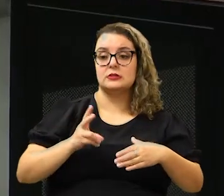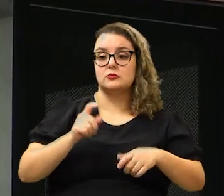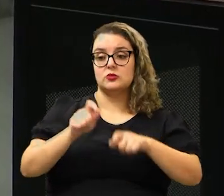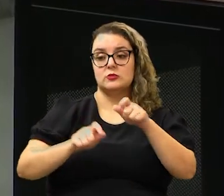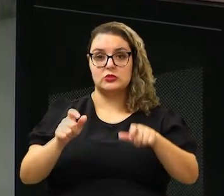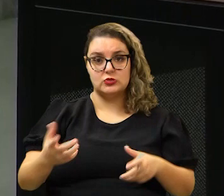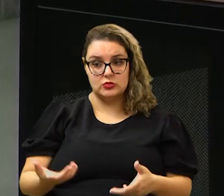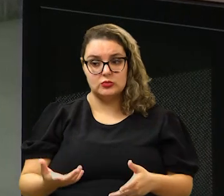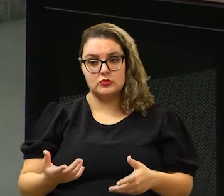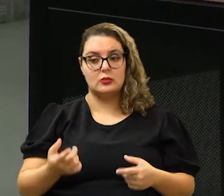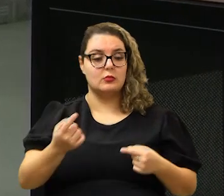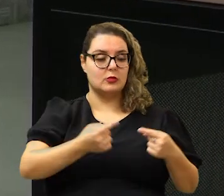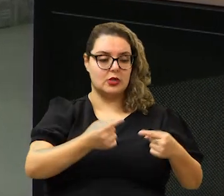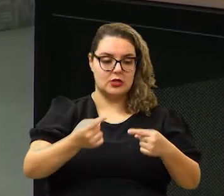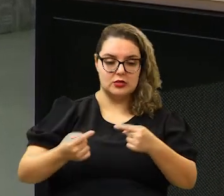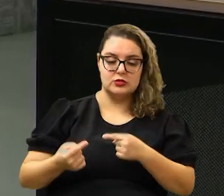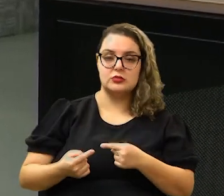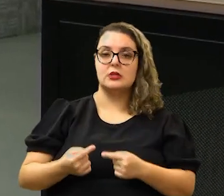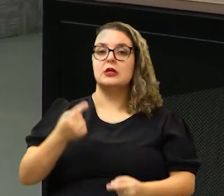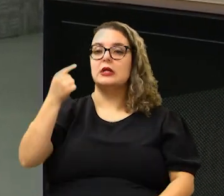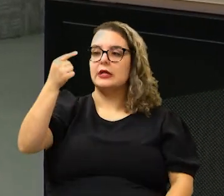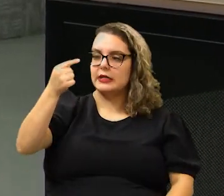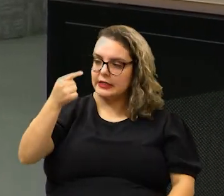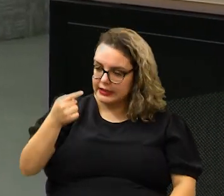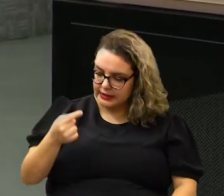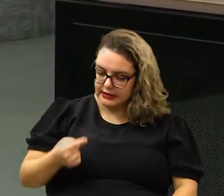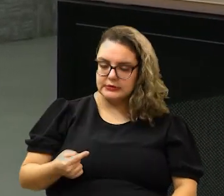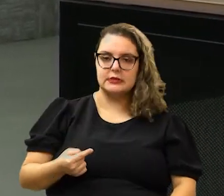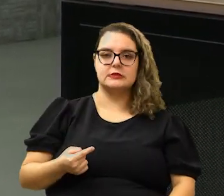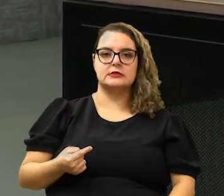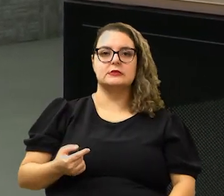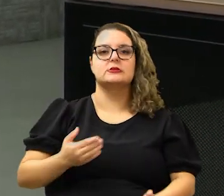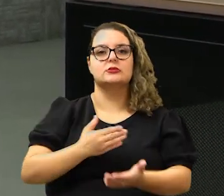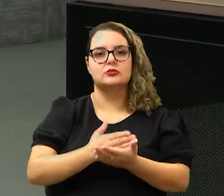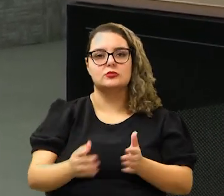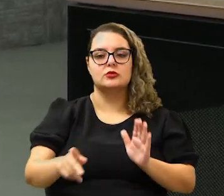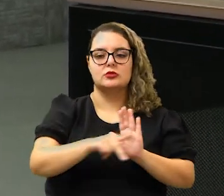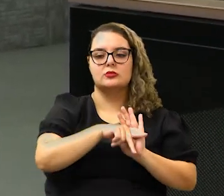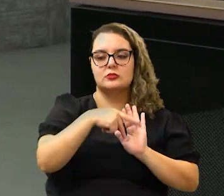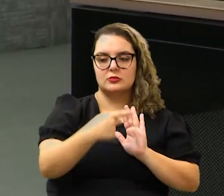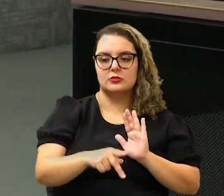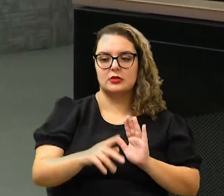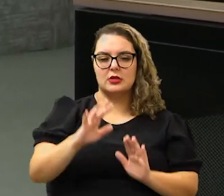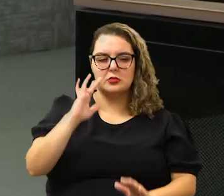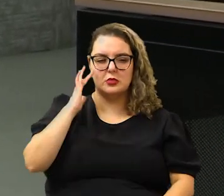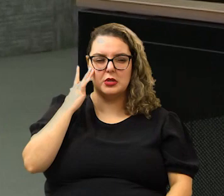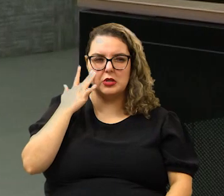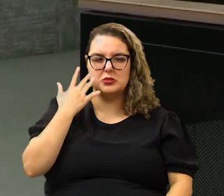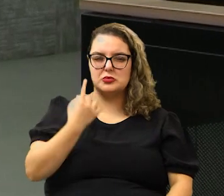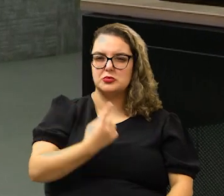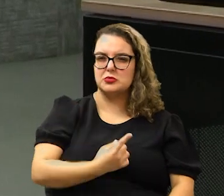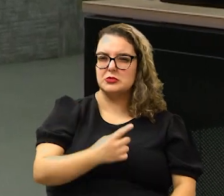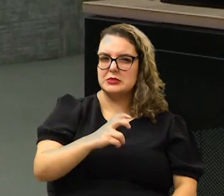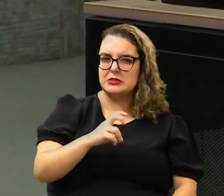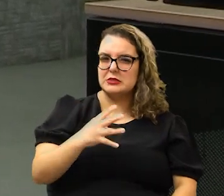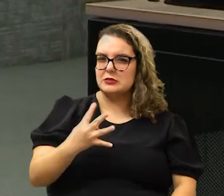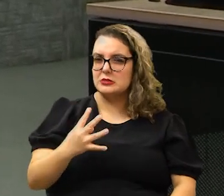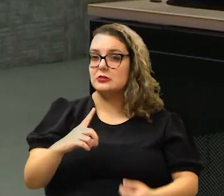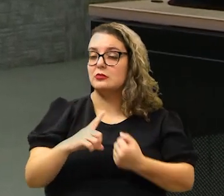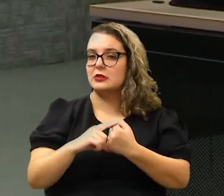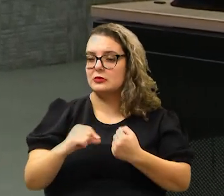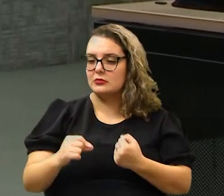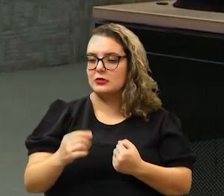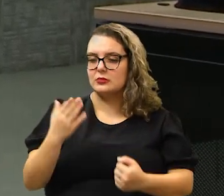Então, o reconhecimento veio através desse, que foi o primeiro Estatuto dos Animais do Brasil. Hoje nós temos aí quase perto de